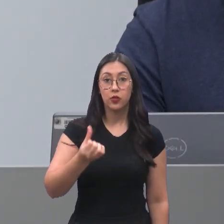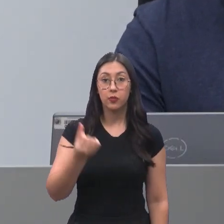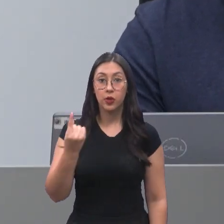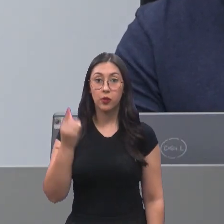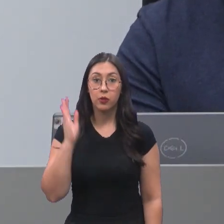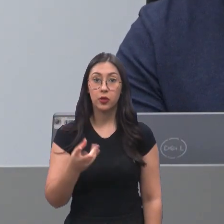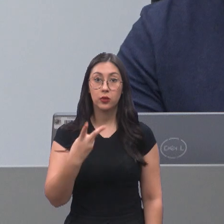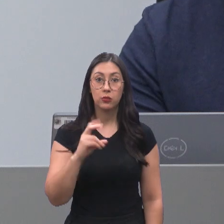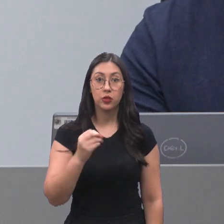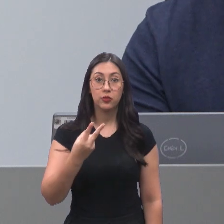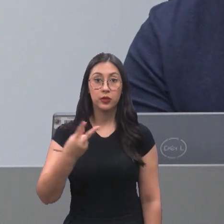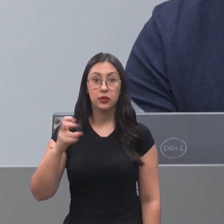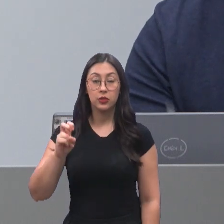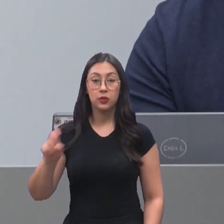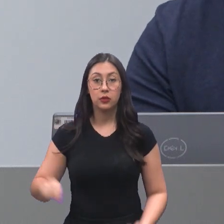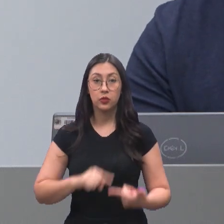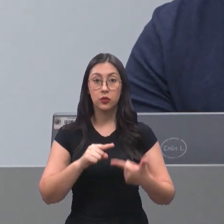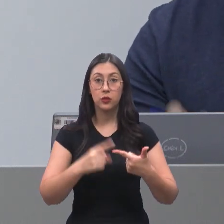961/2025 e o